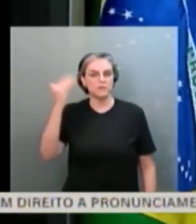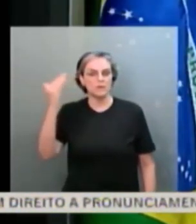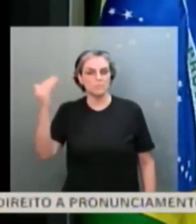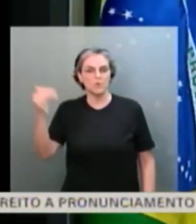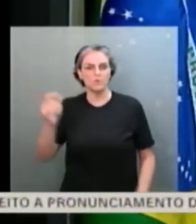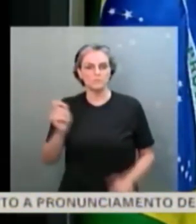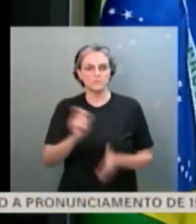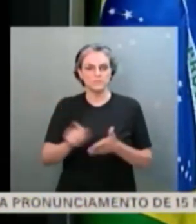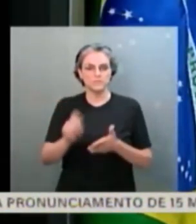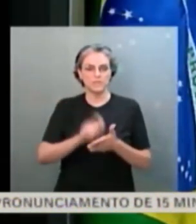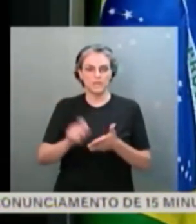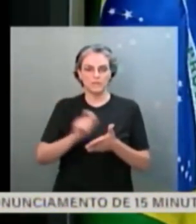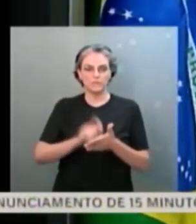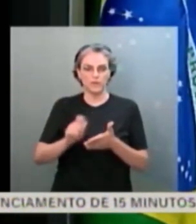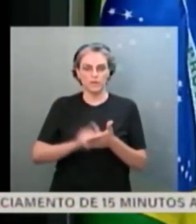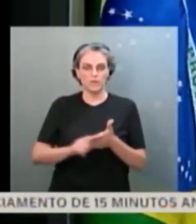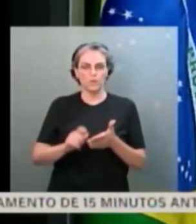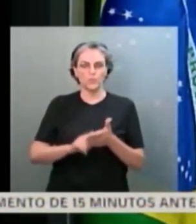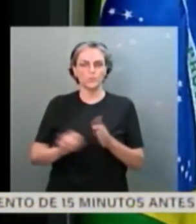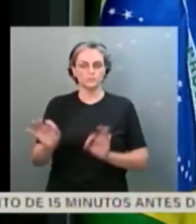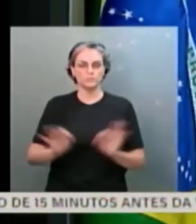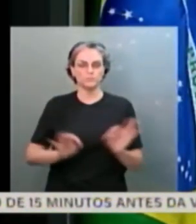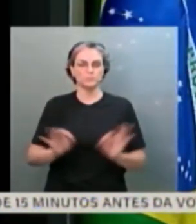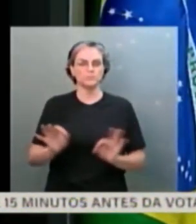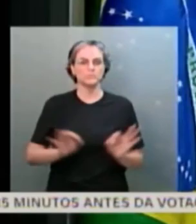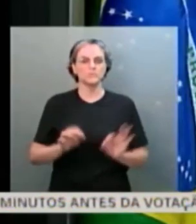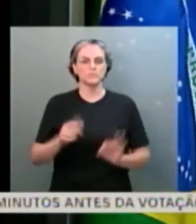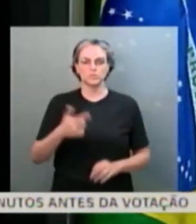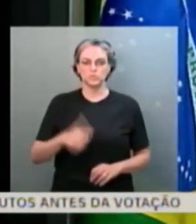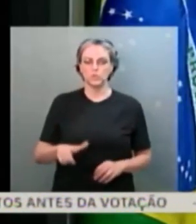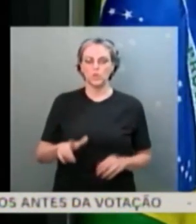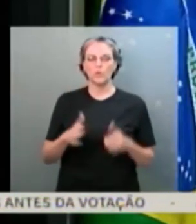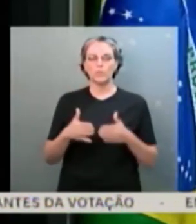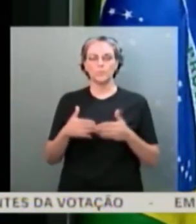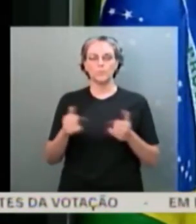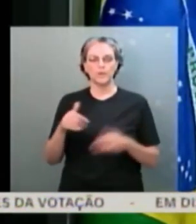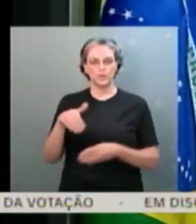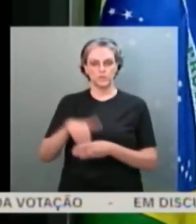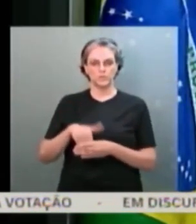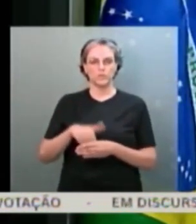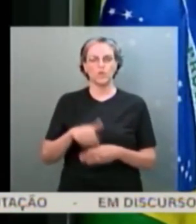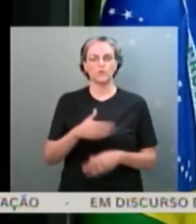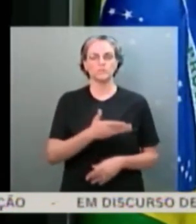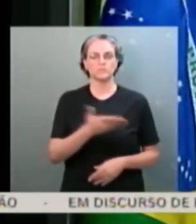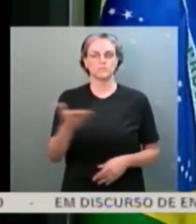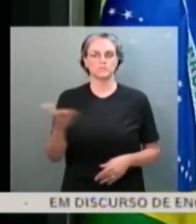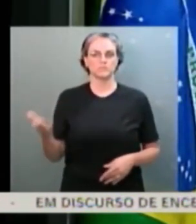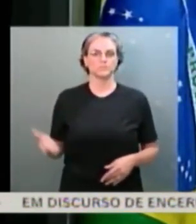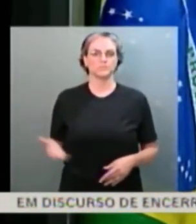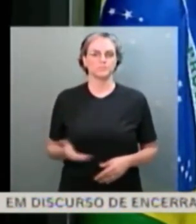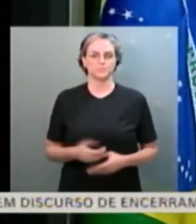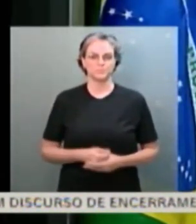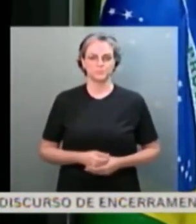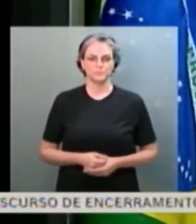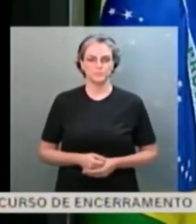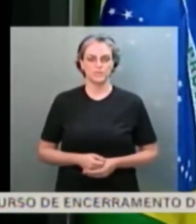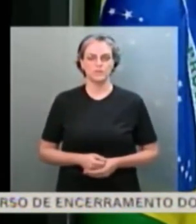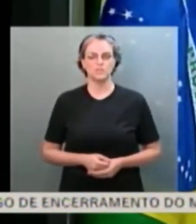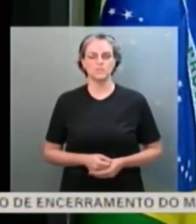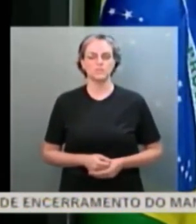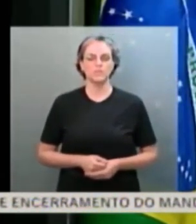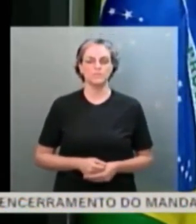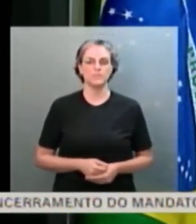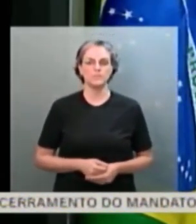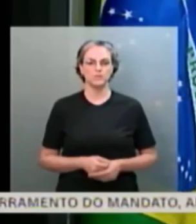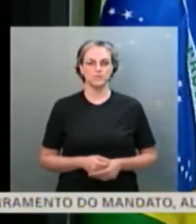coluna. E aí eu encerro mais uma vez pedindo voto às senhoras e senhores senadores. E disse que